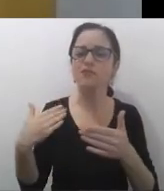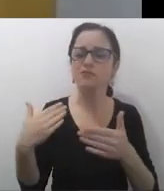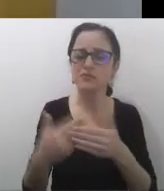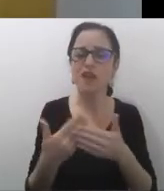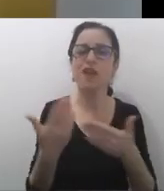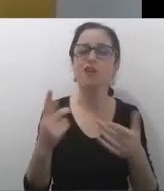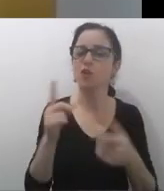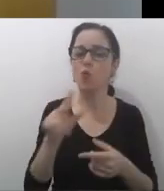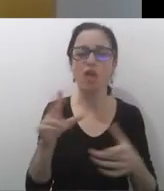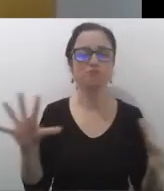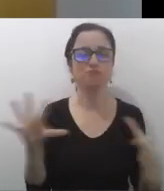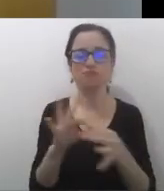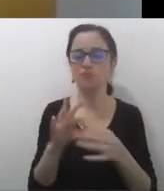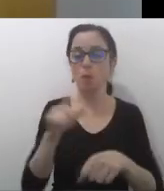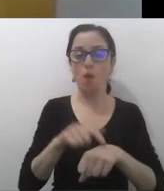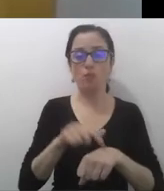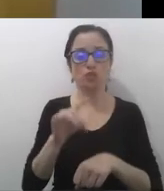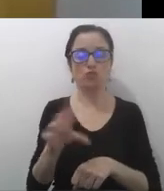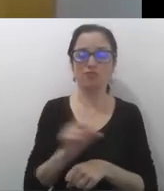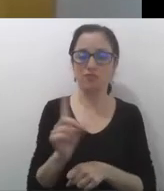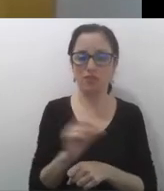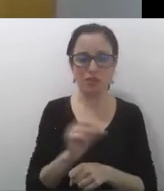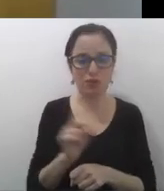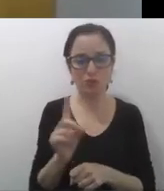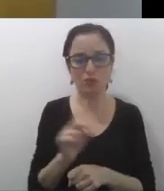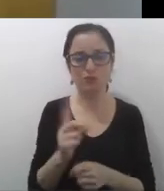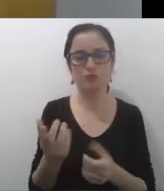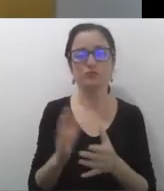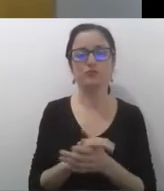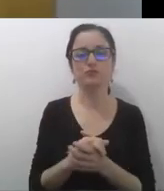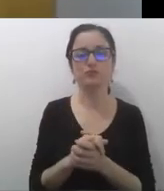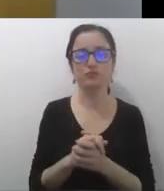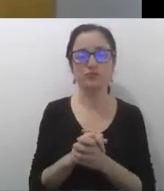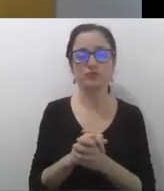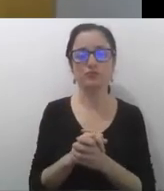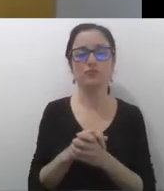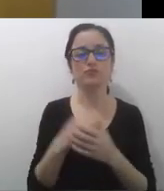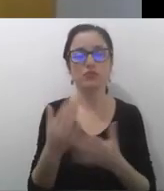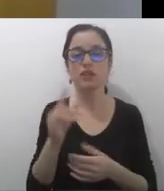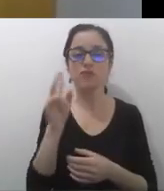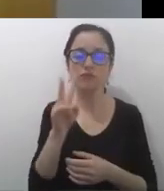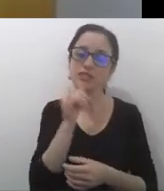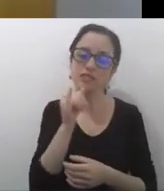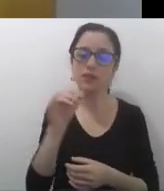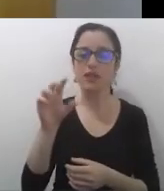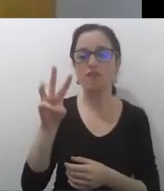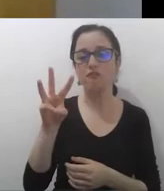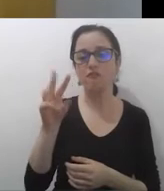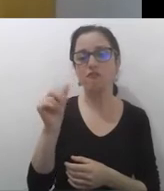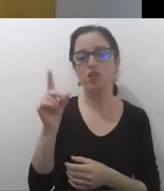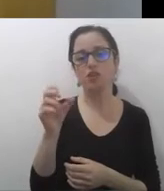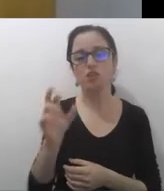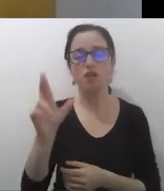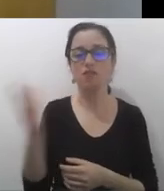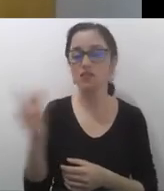ocorre não é um entrelaçamento só, digamos assim, no momento. Tudo. Você vê, por exemplo,